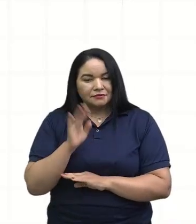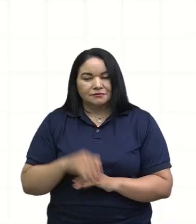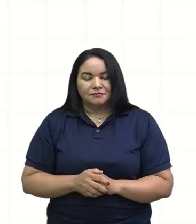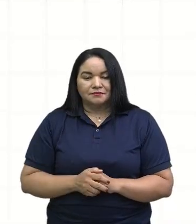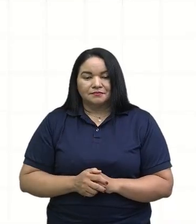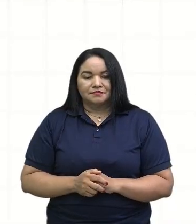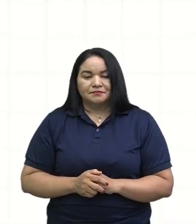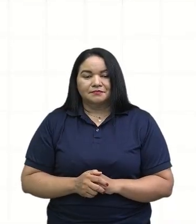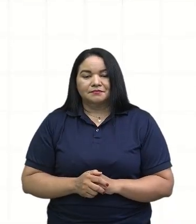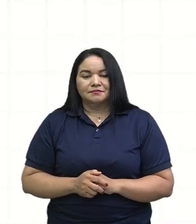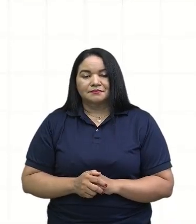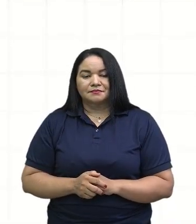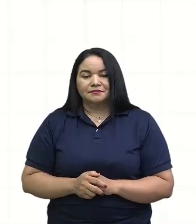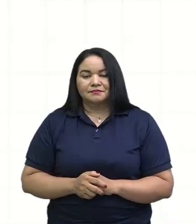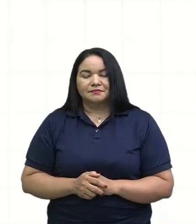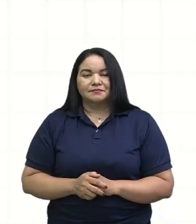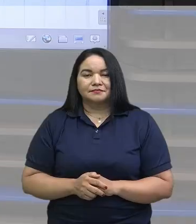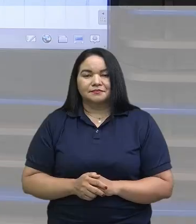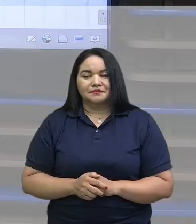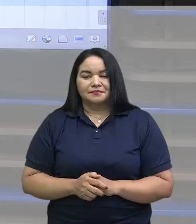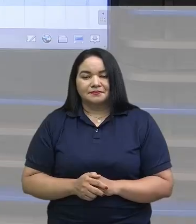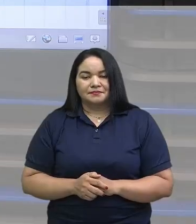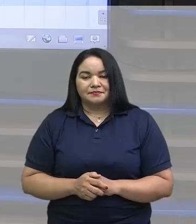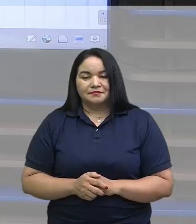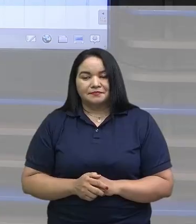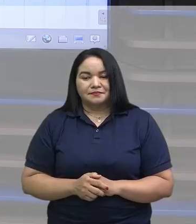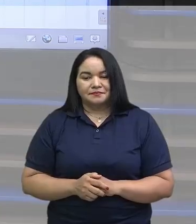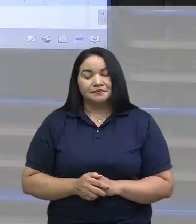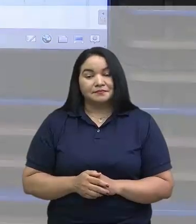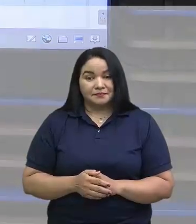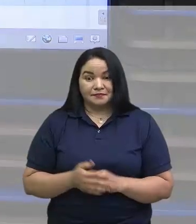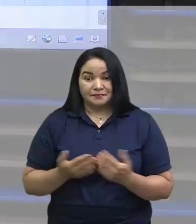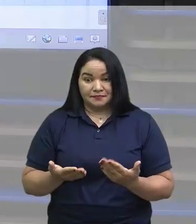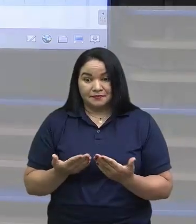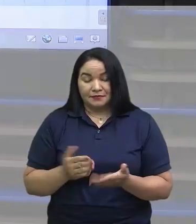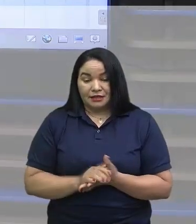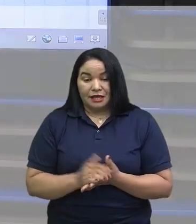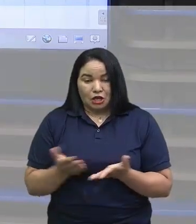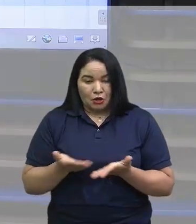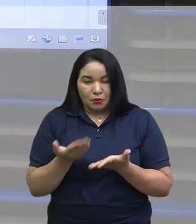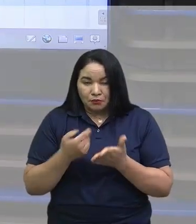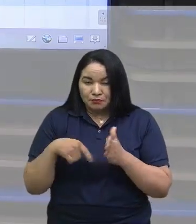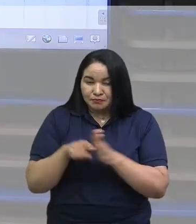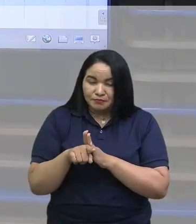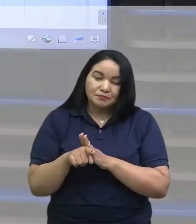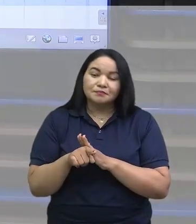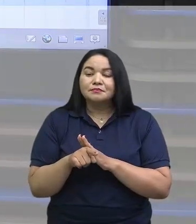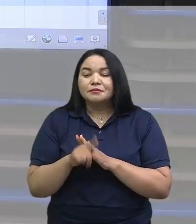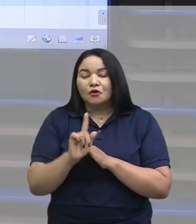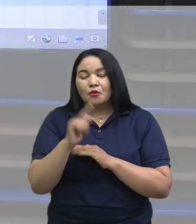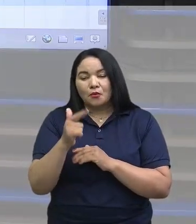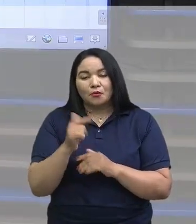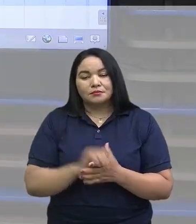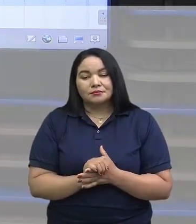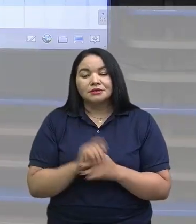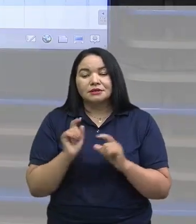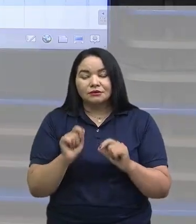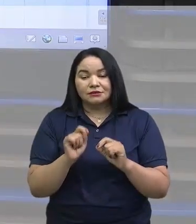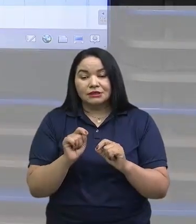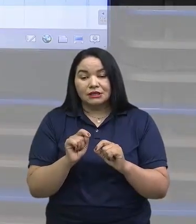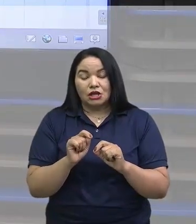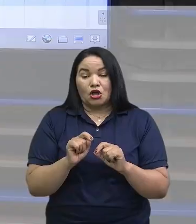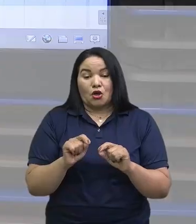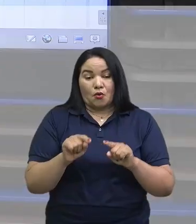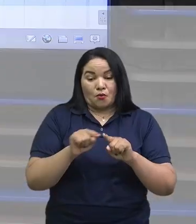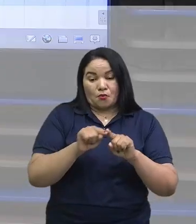de uma questão, olha só. Vou te convidar aqui para mais uma questão, mas a gente vai tratar de uma questão que envolve um círculo